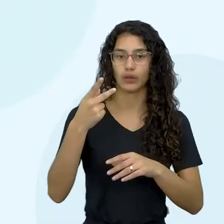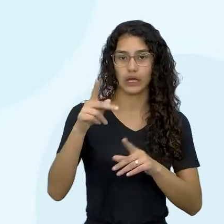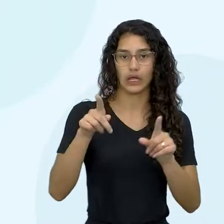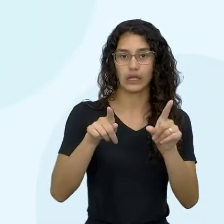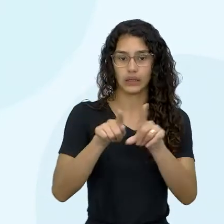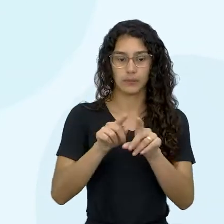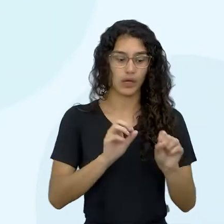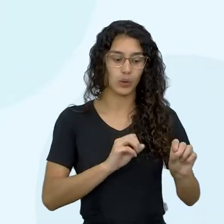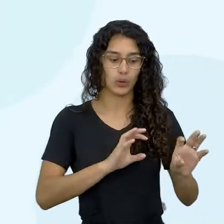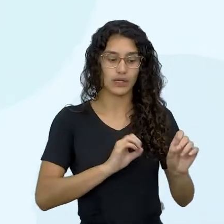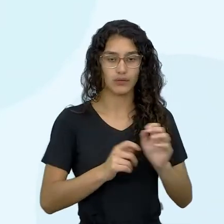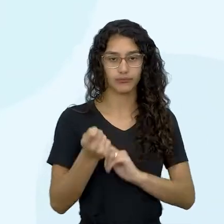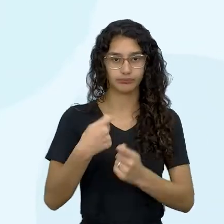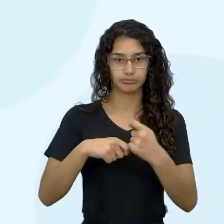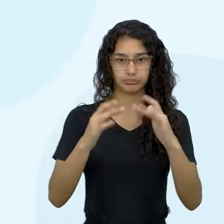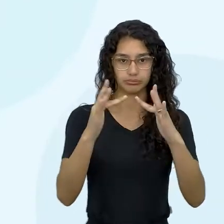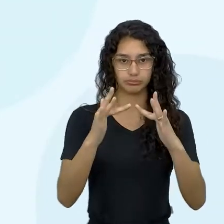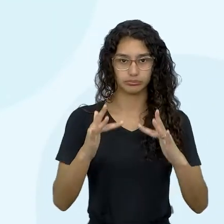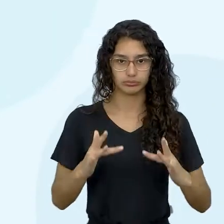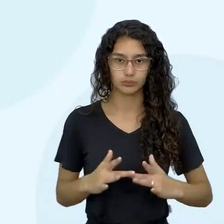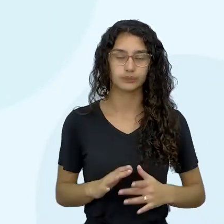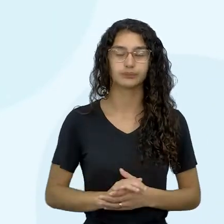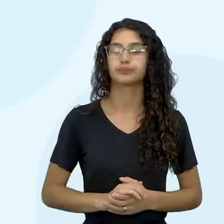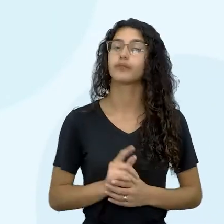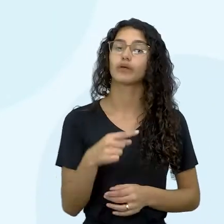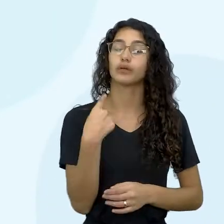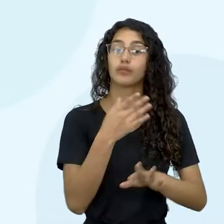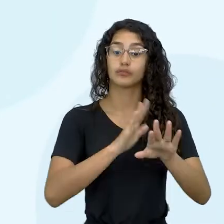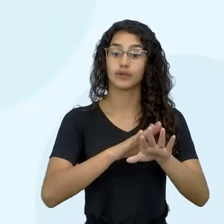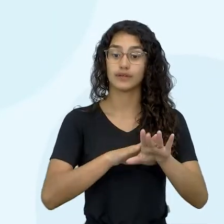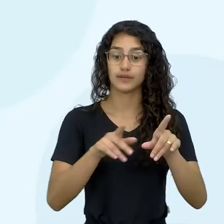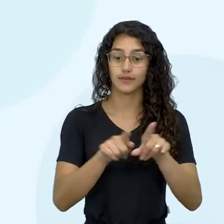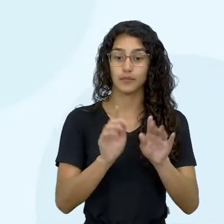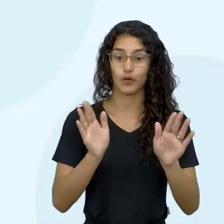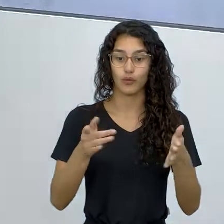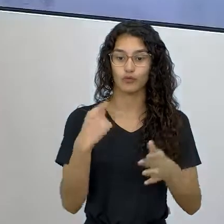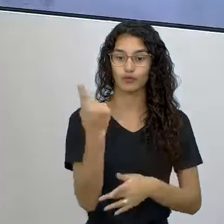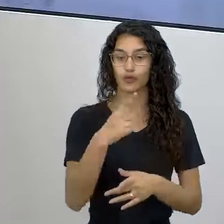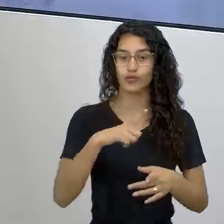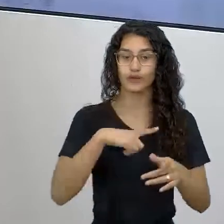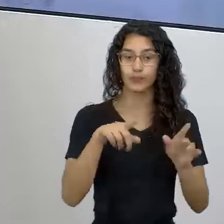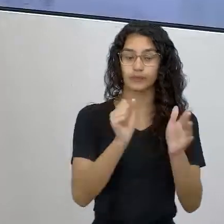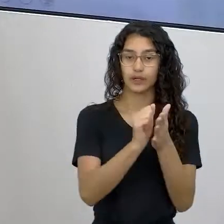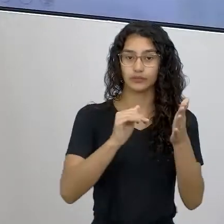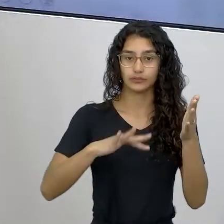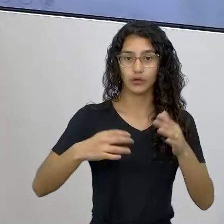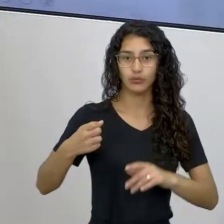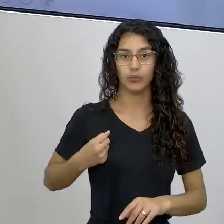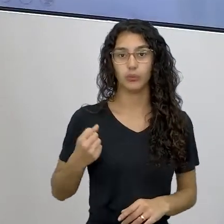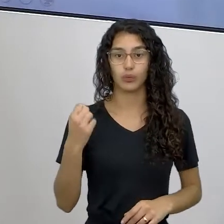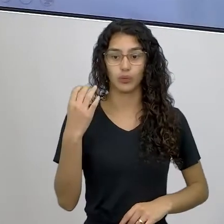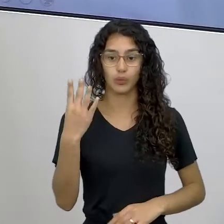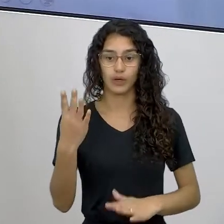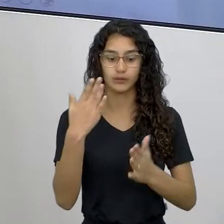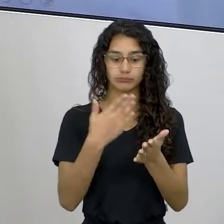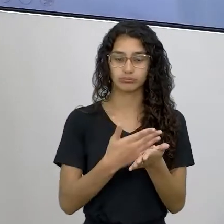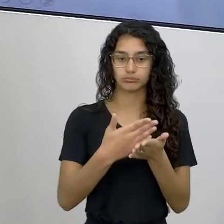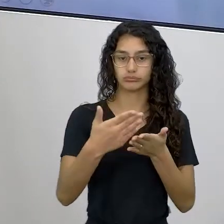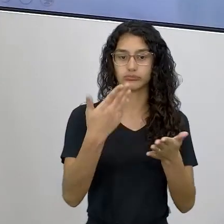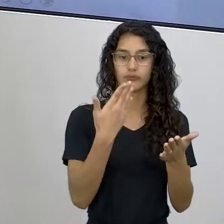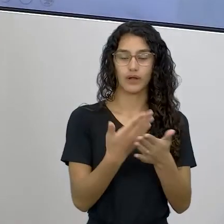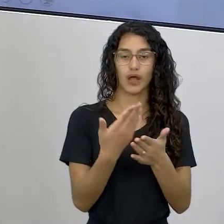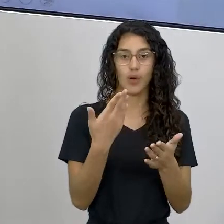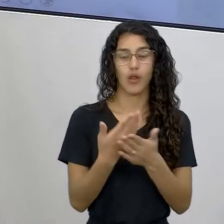é a educação financeira em conexão e é o que a gente vai tratar hoje. Nós estamos na atividade 4, na introdução, a